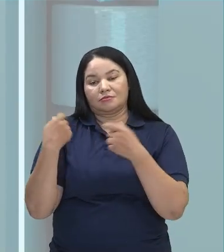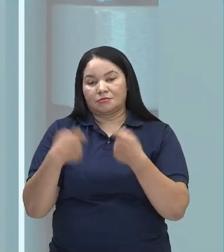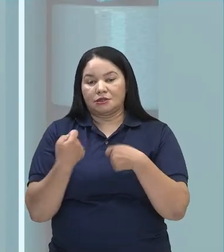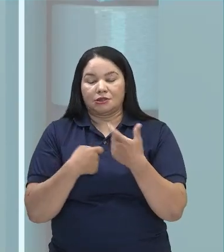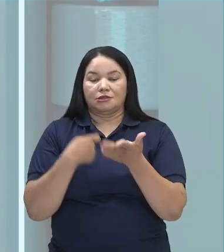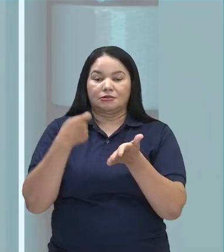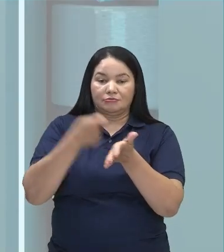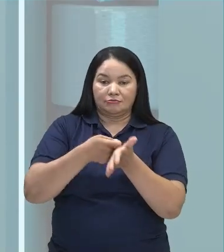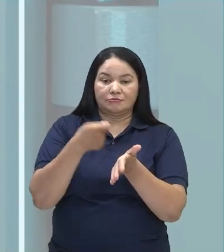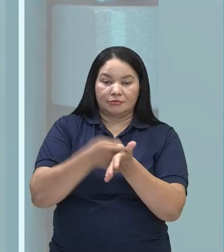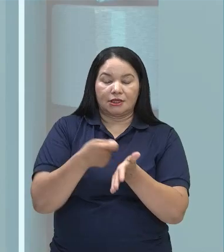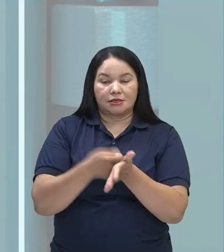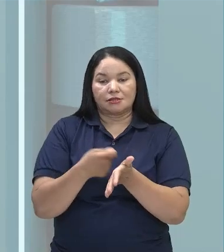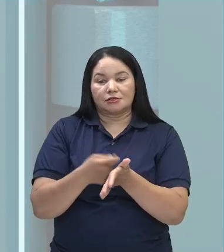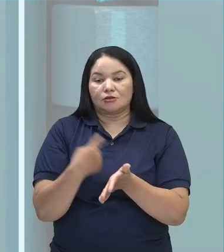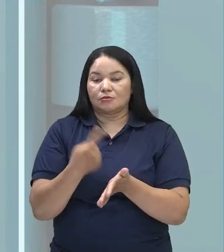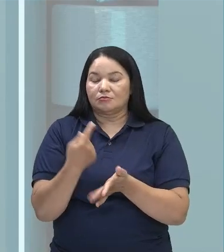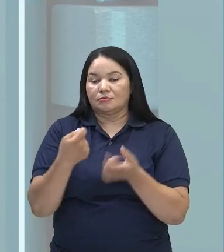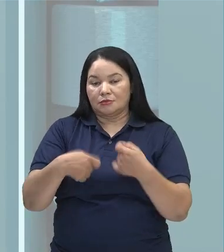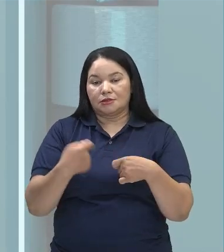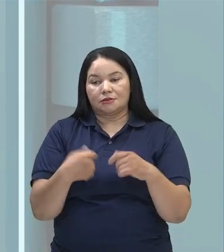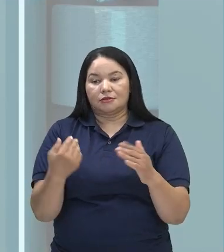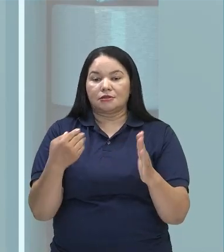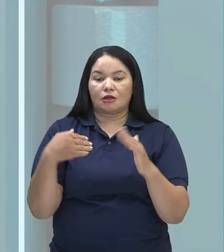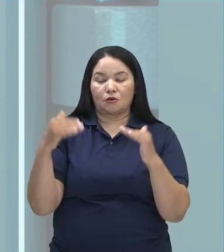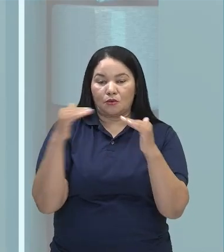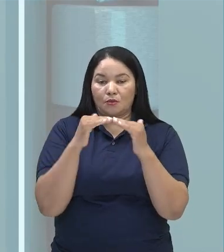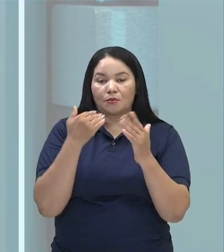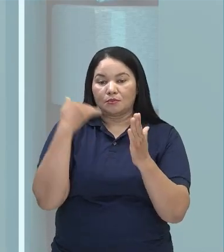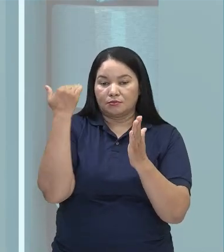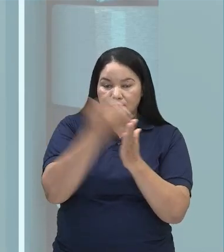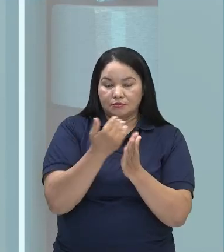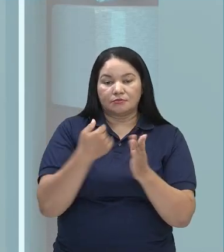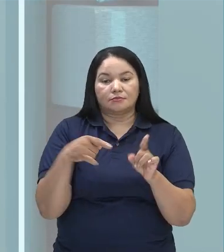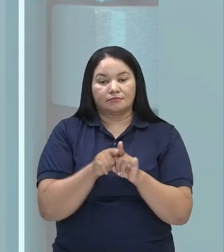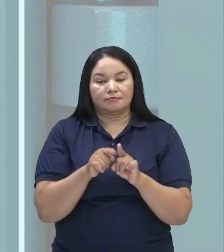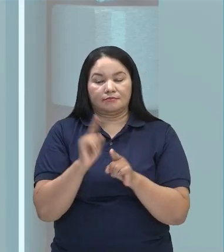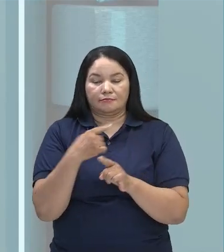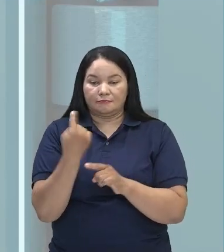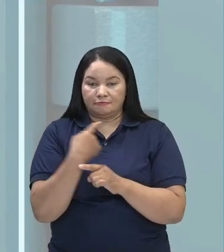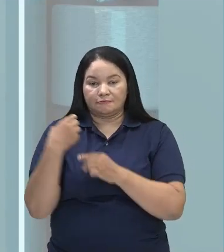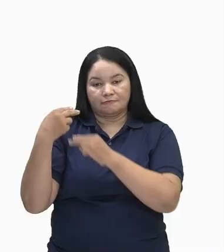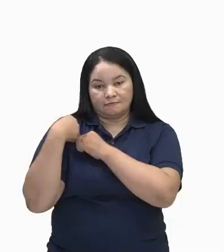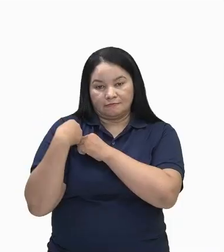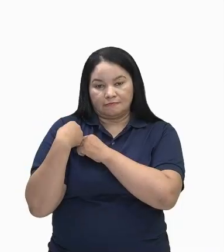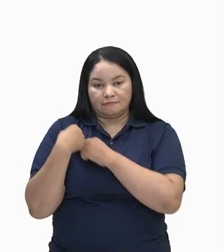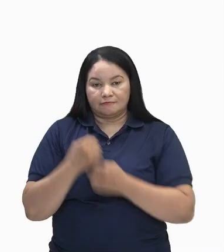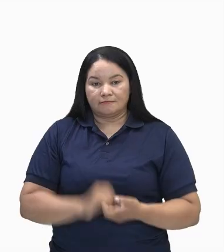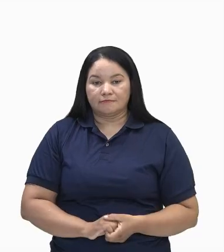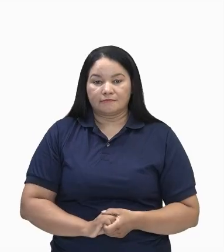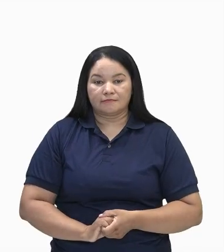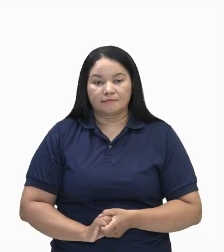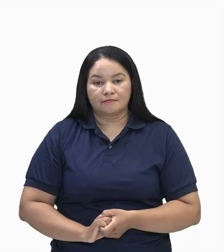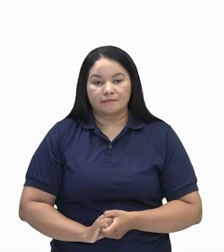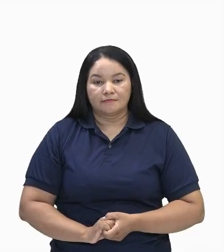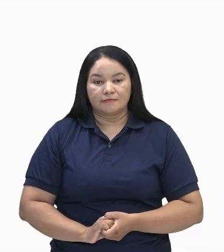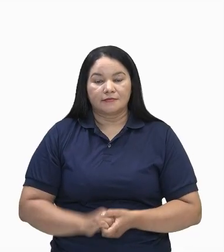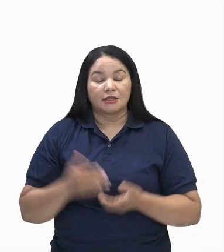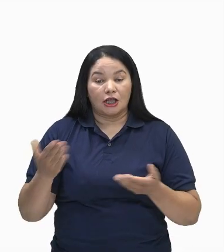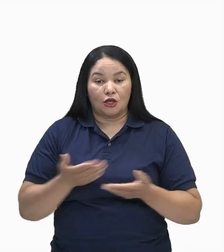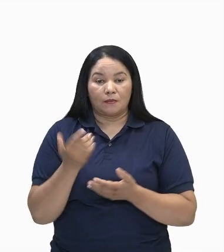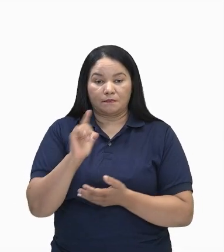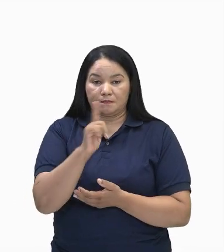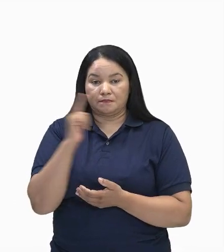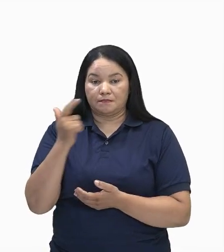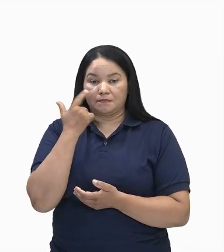que nós temos como responsabilidade. Agora a gente vai conhecer